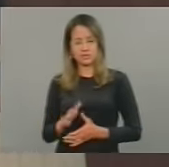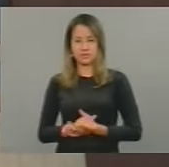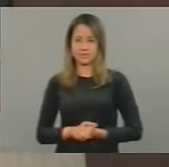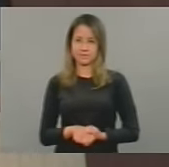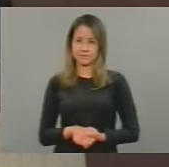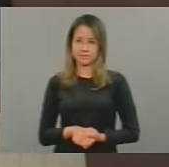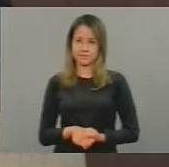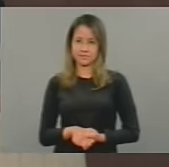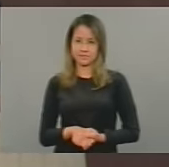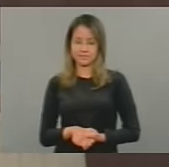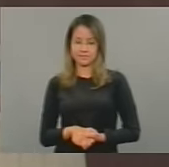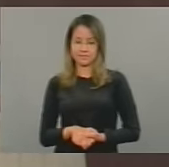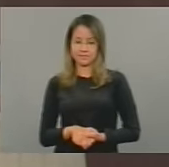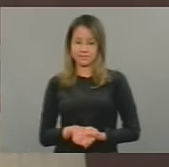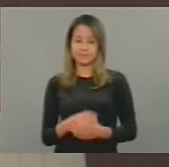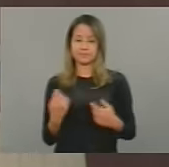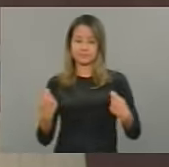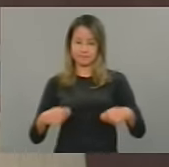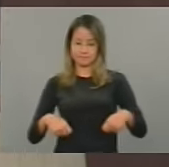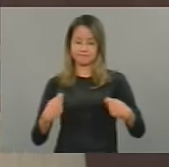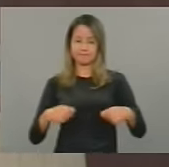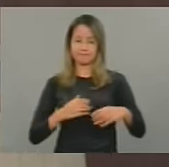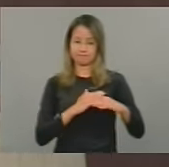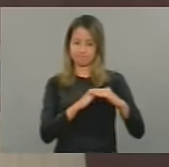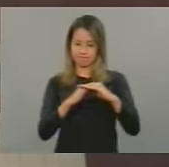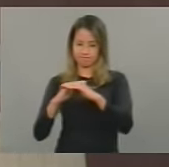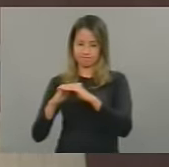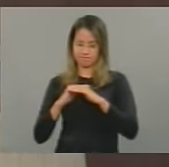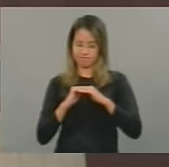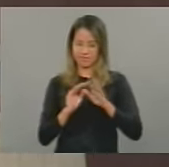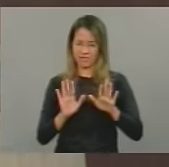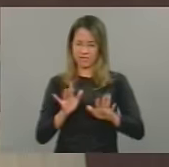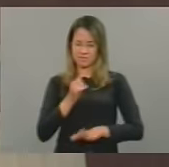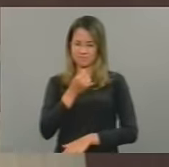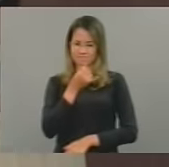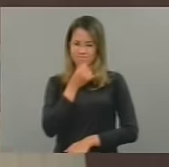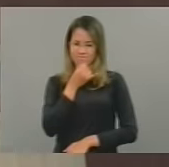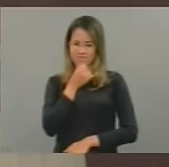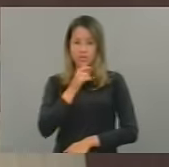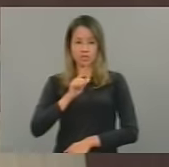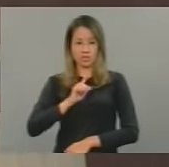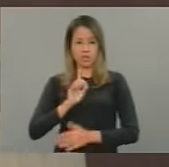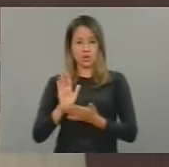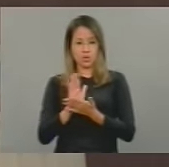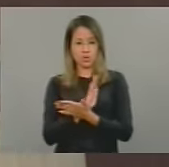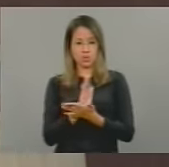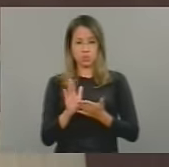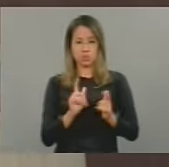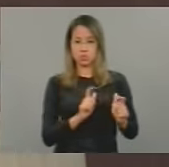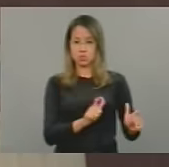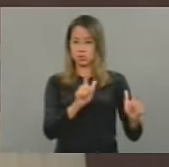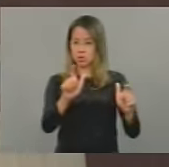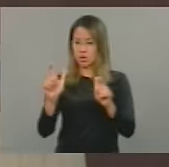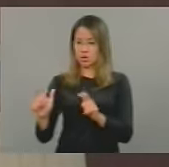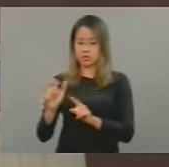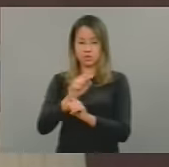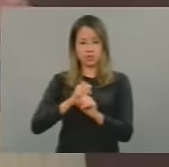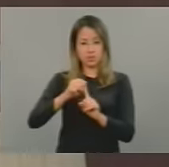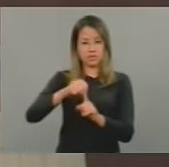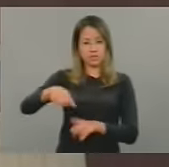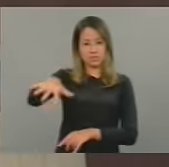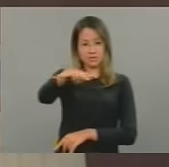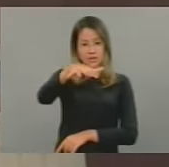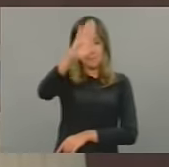reclamo de igualdade. E, lamentavelmente, Há setores médios, inclusive, da sociedade brasileira, eu imagino que